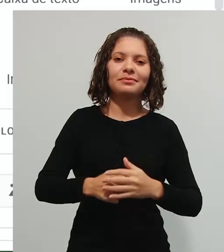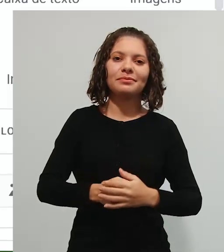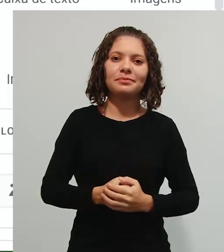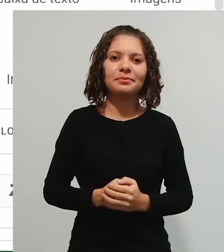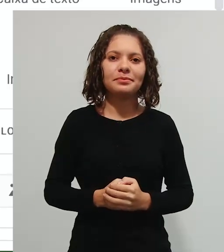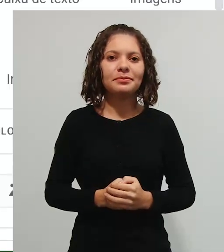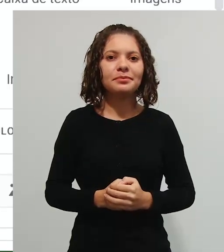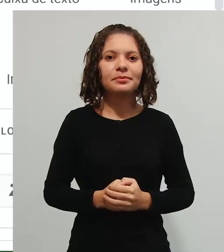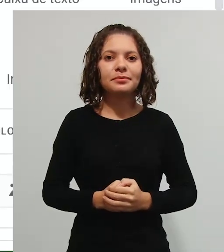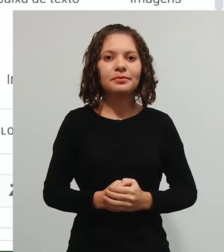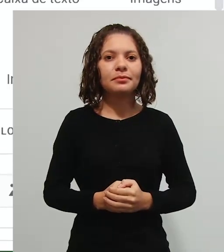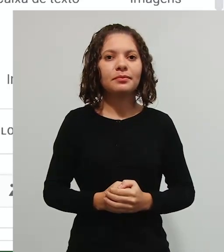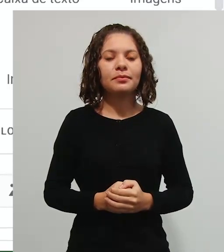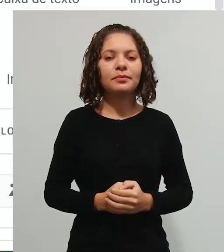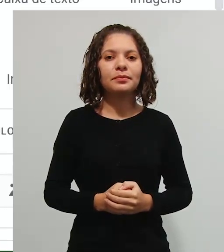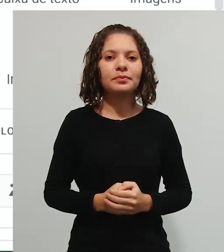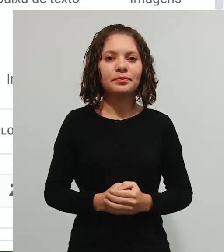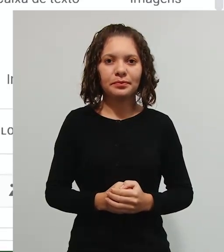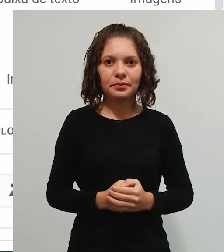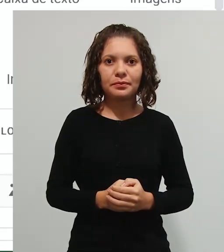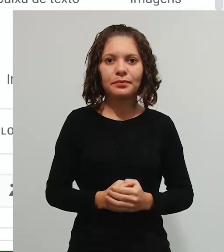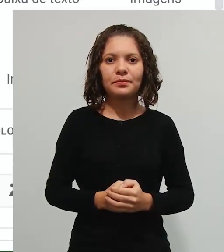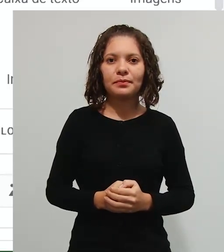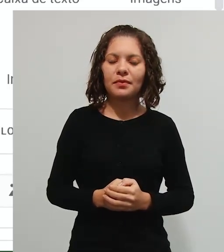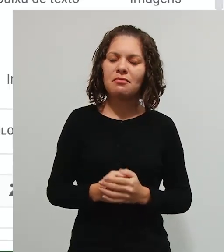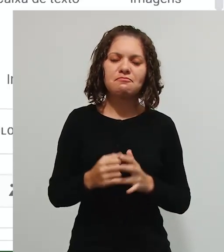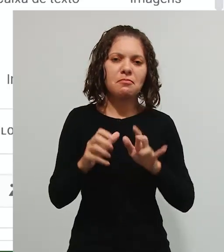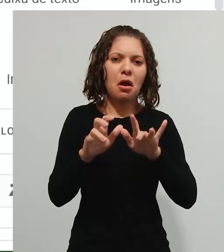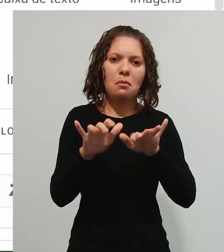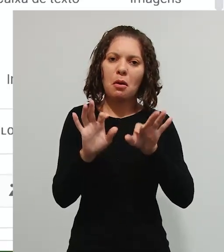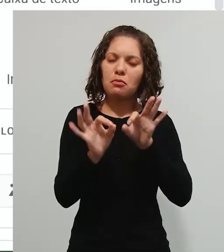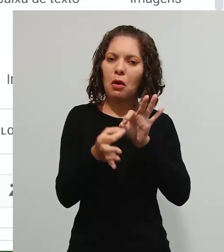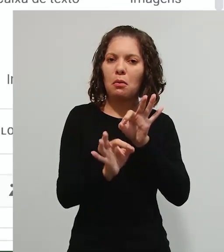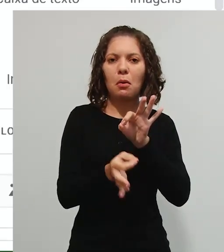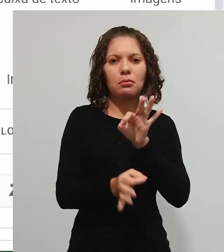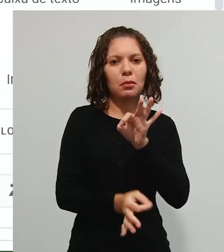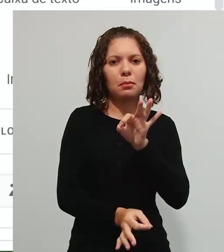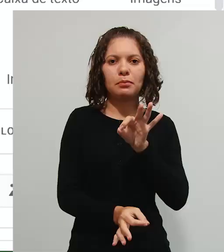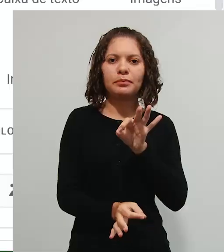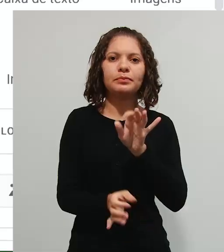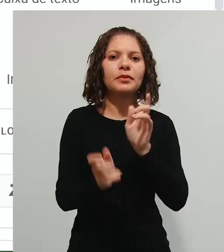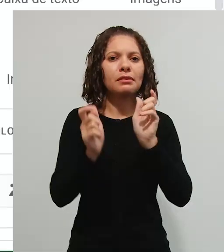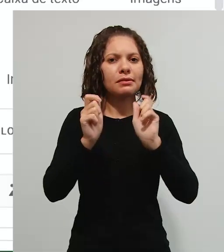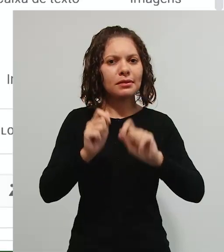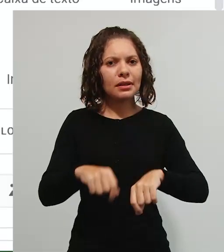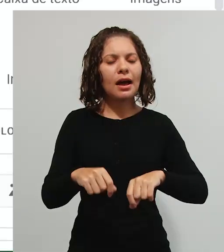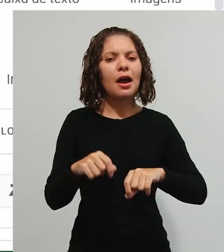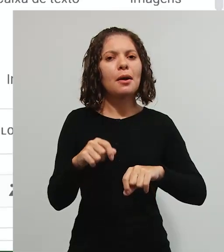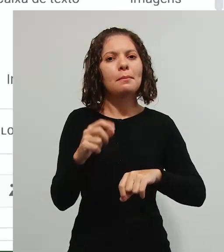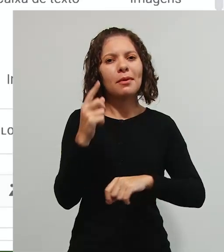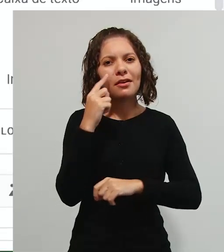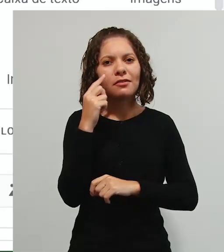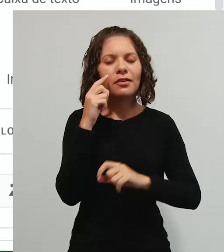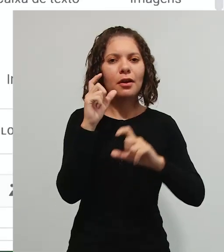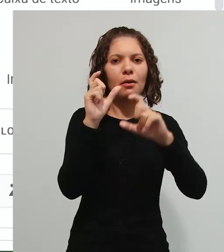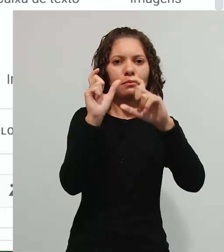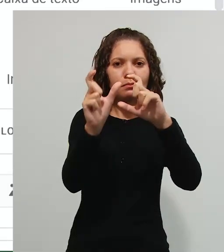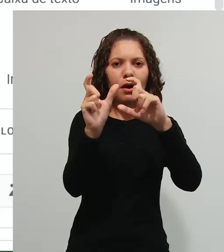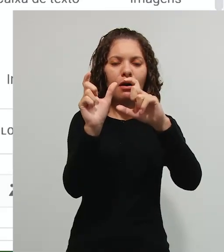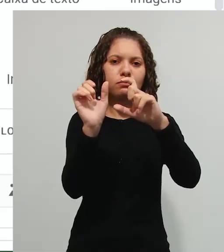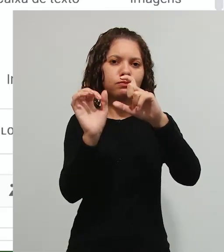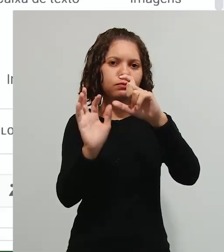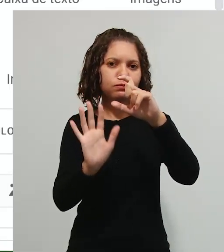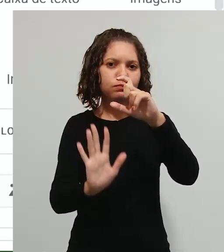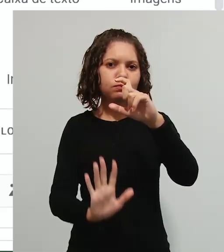a saber tal, né? Que você pode consultar pelo menu lateral, pelo menu superior, tá? Então, essa é